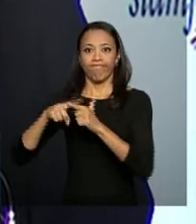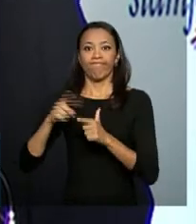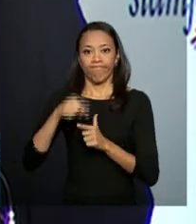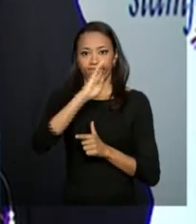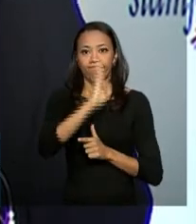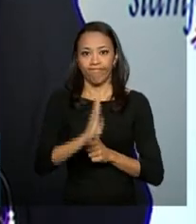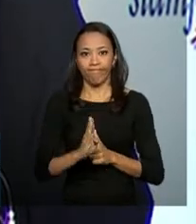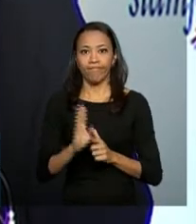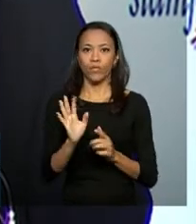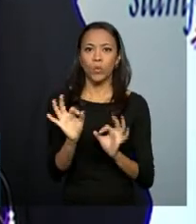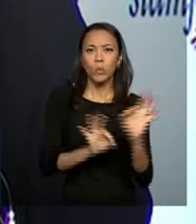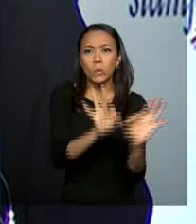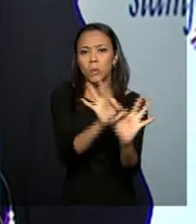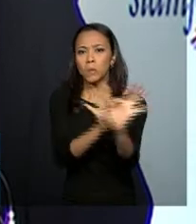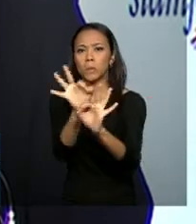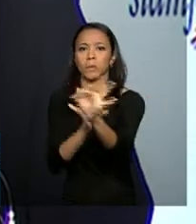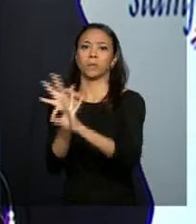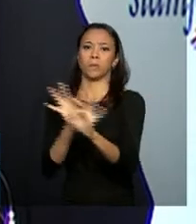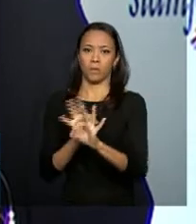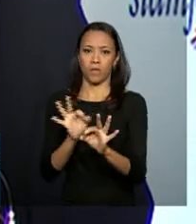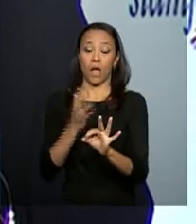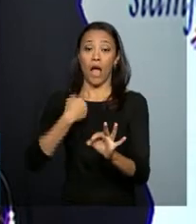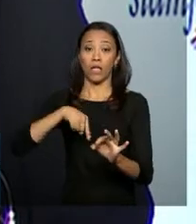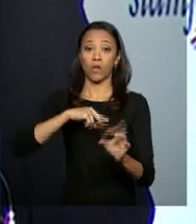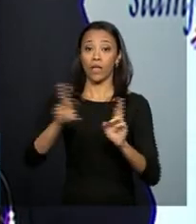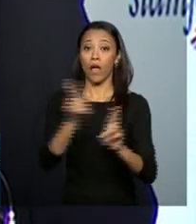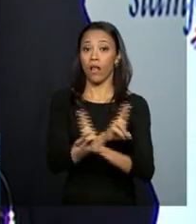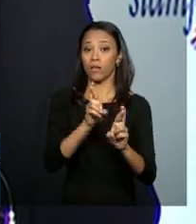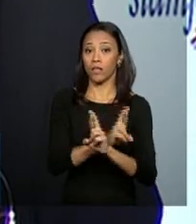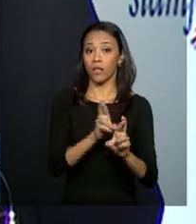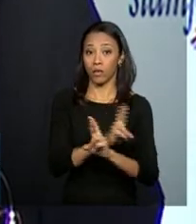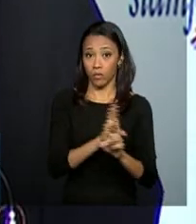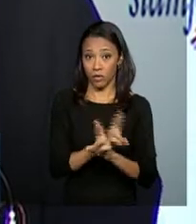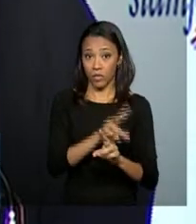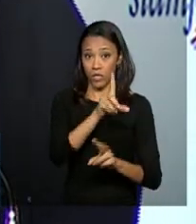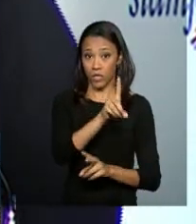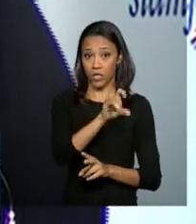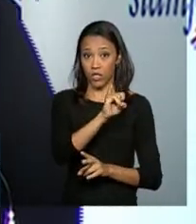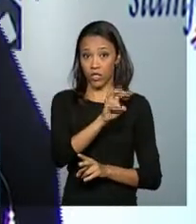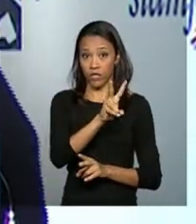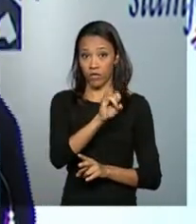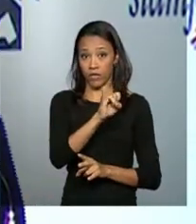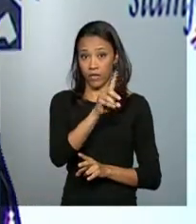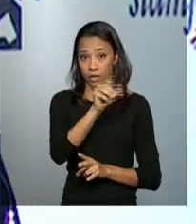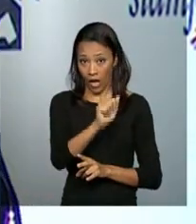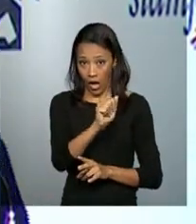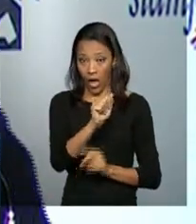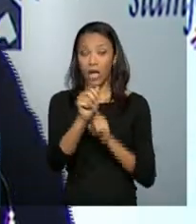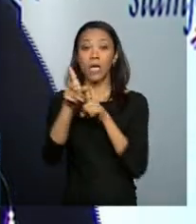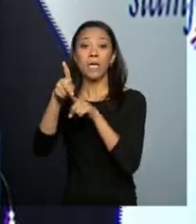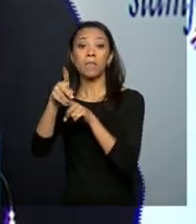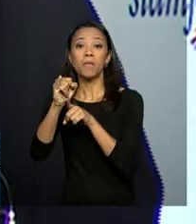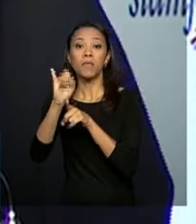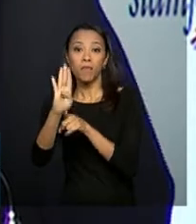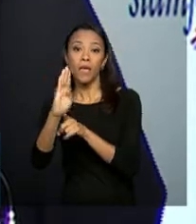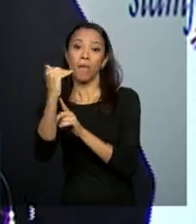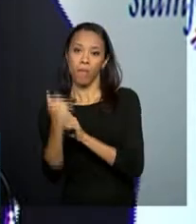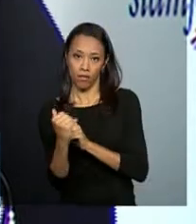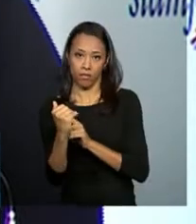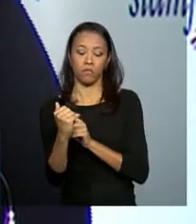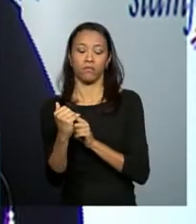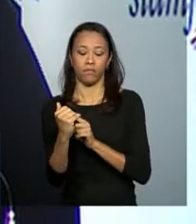A nossa relação dívida-PIB é baixa. Agora vai ser revista um pouco mais para baixo,